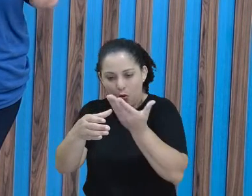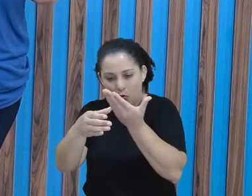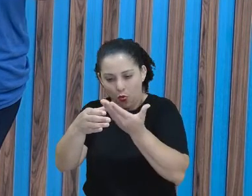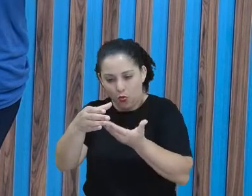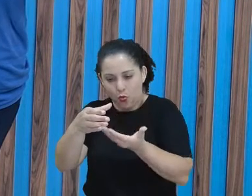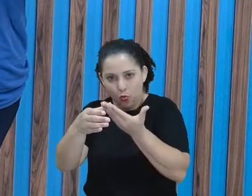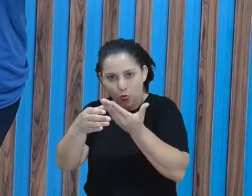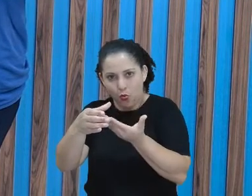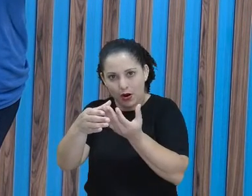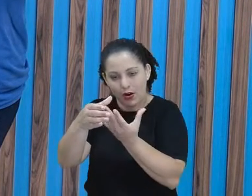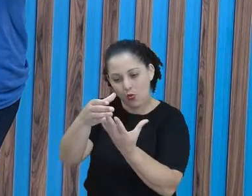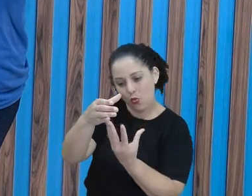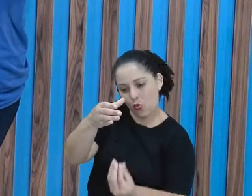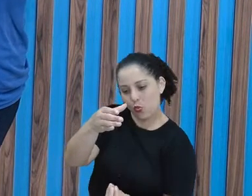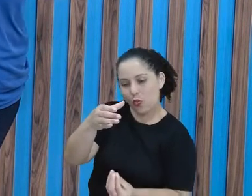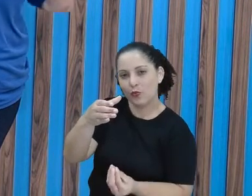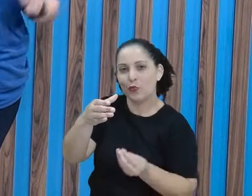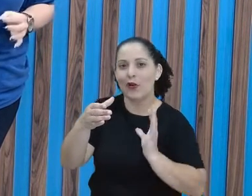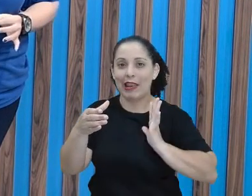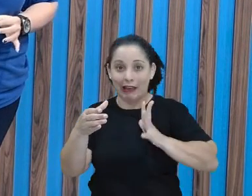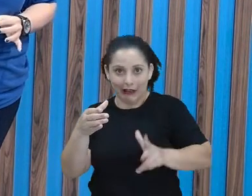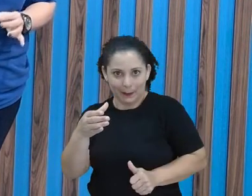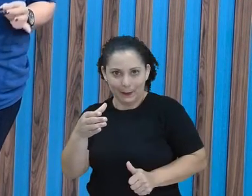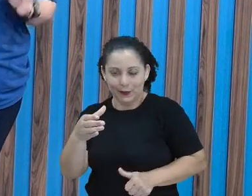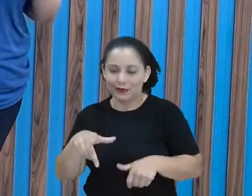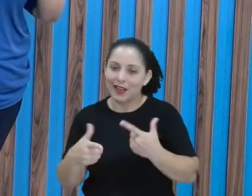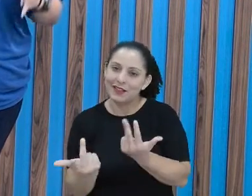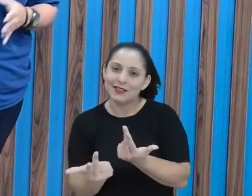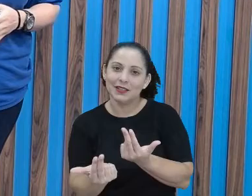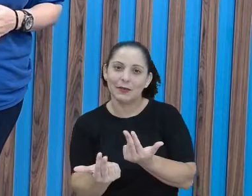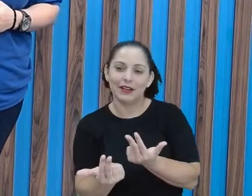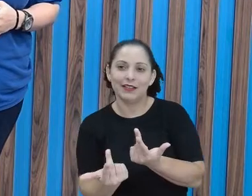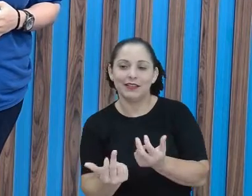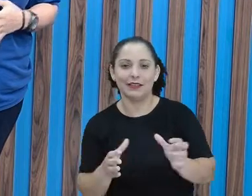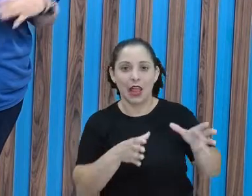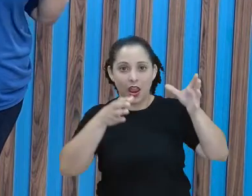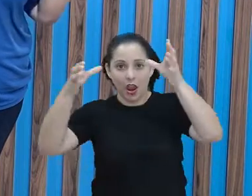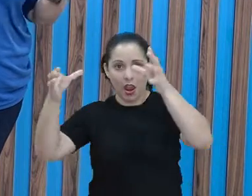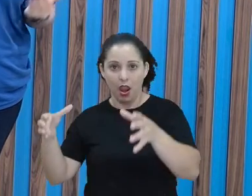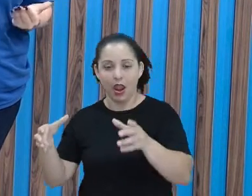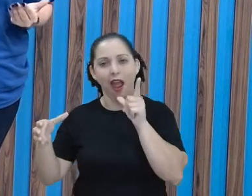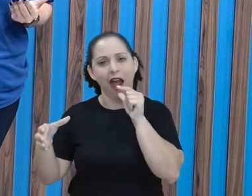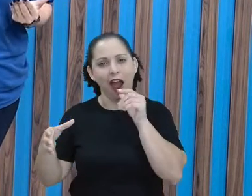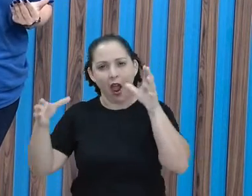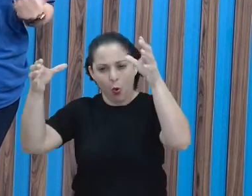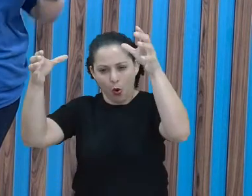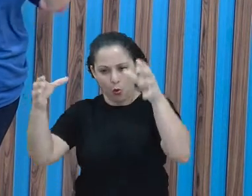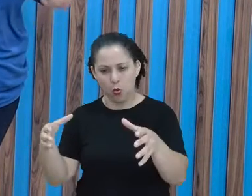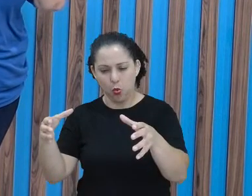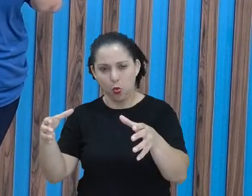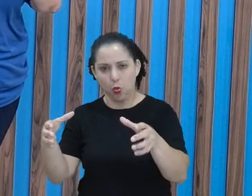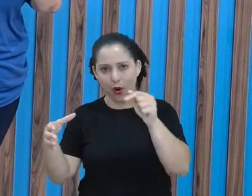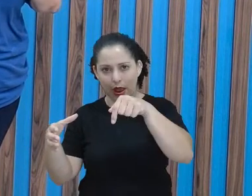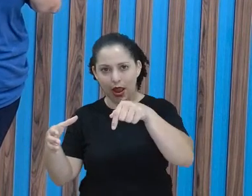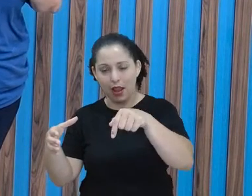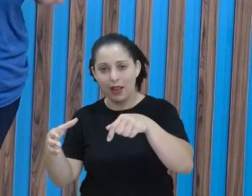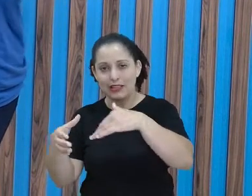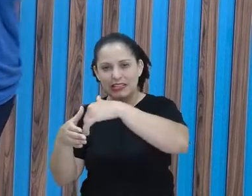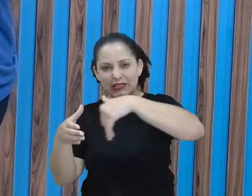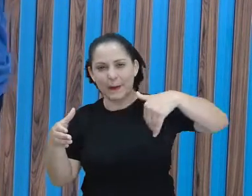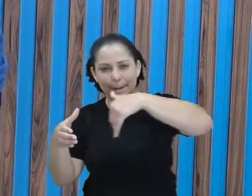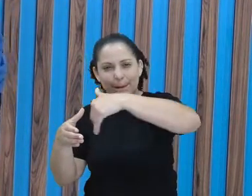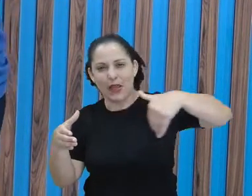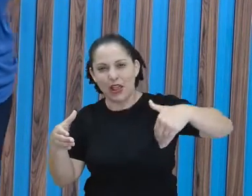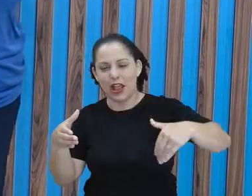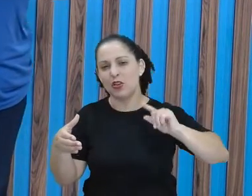fica preso lá. Pois é, então essa parte da filtração, numa estação de tratamento, ela age da mesma forma. Ela vai separar o